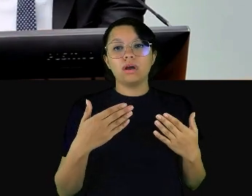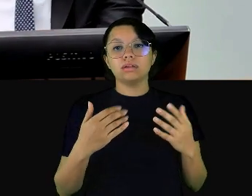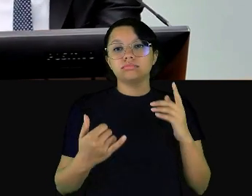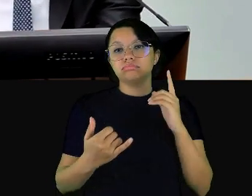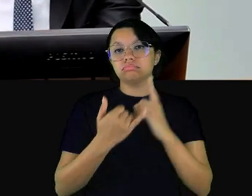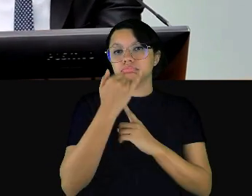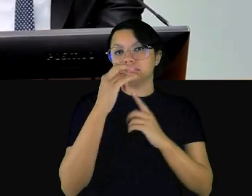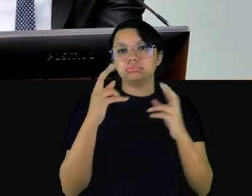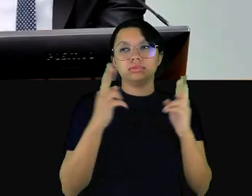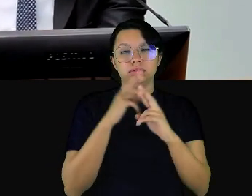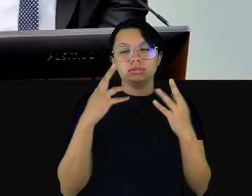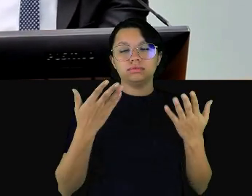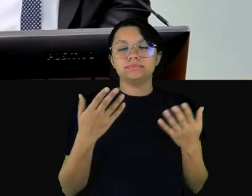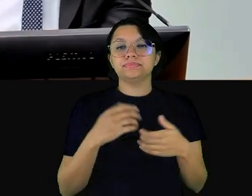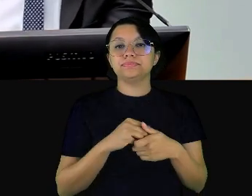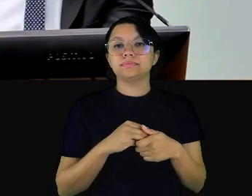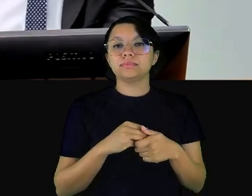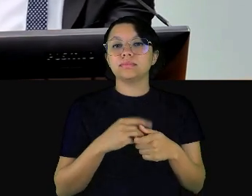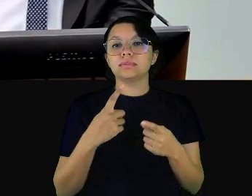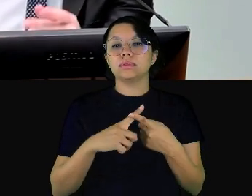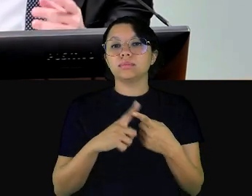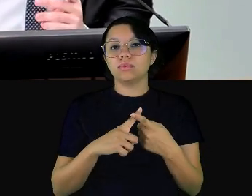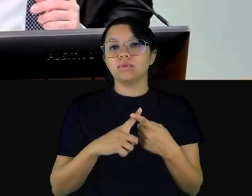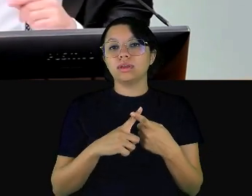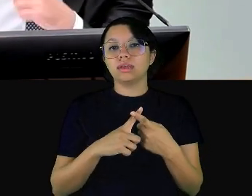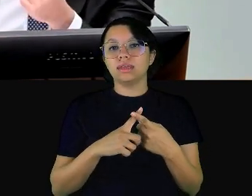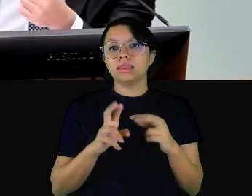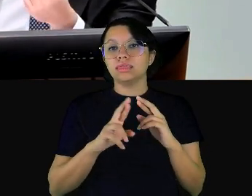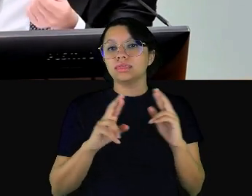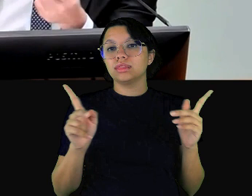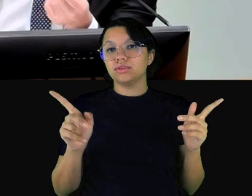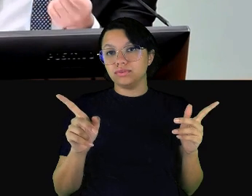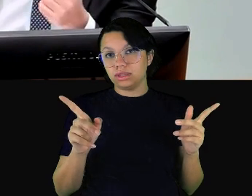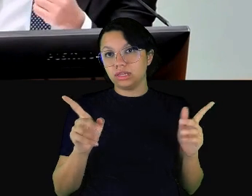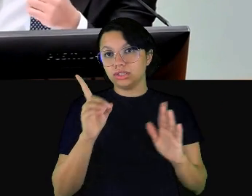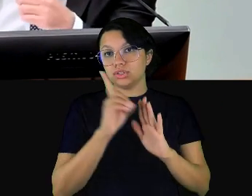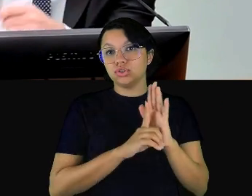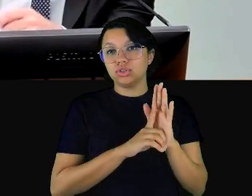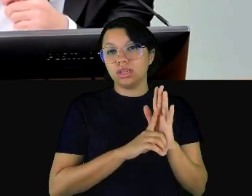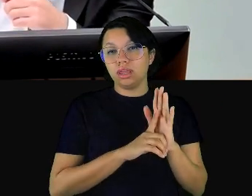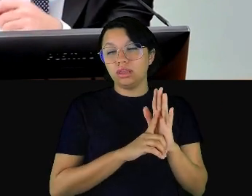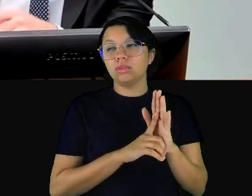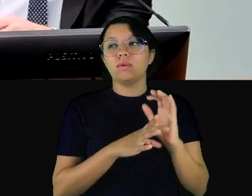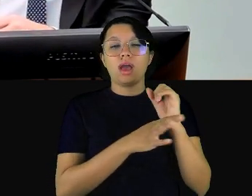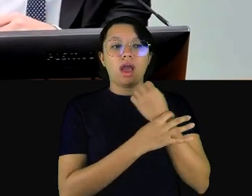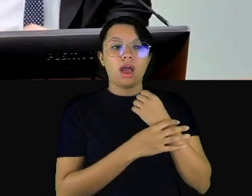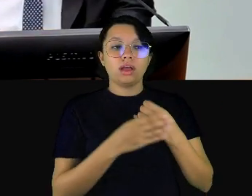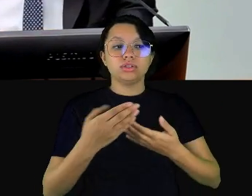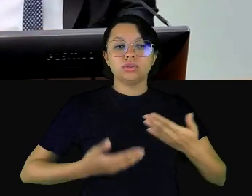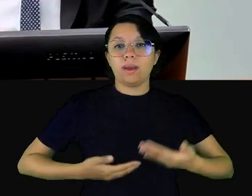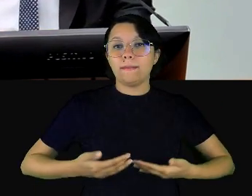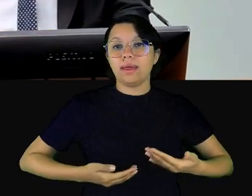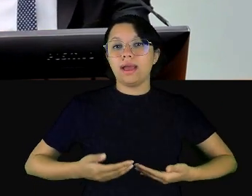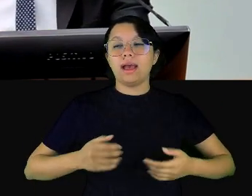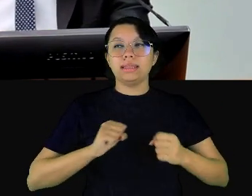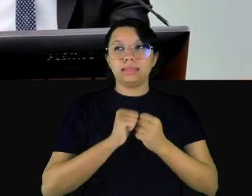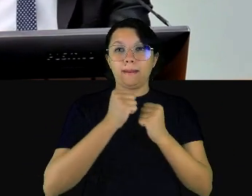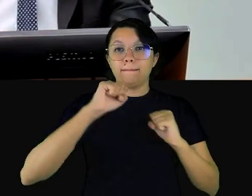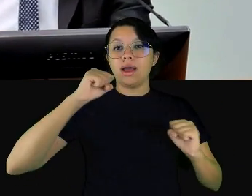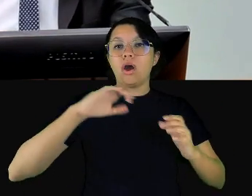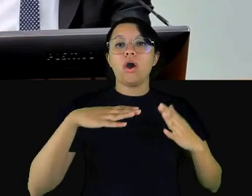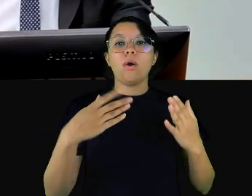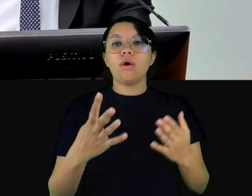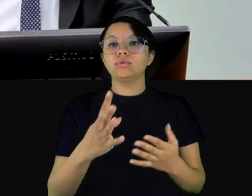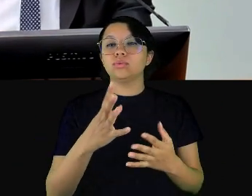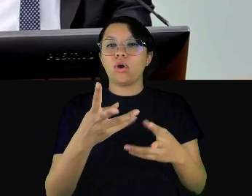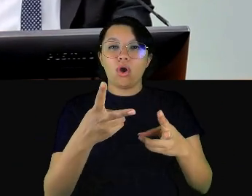acidentária, principalmente, porque justamente a diferença de direitos garantidos ao empregado é muito maior quando reconhecido